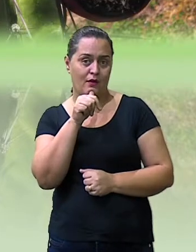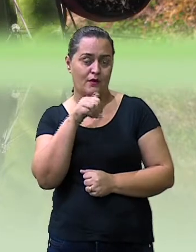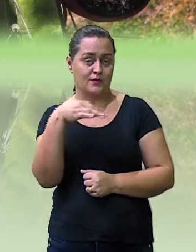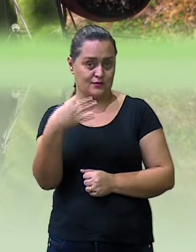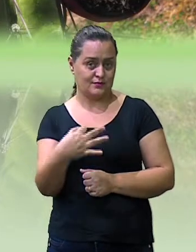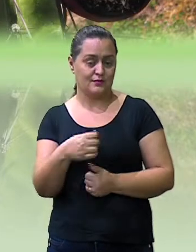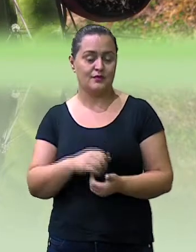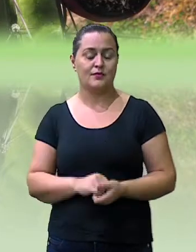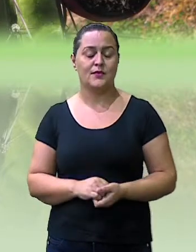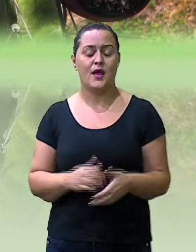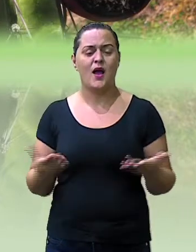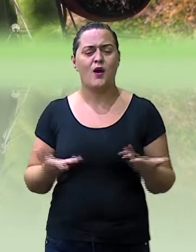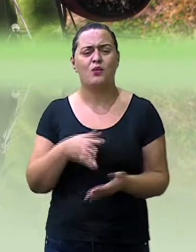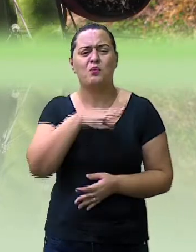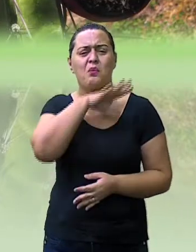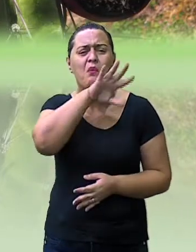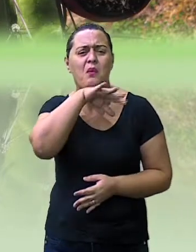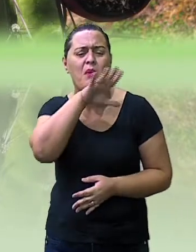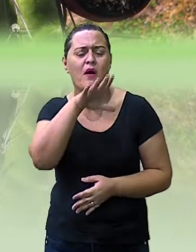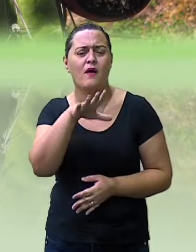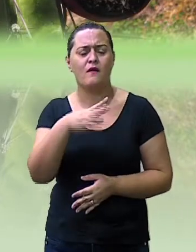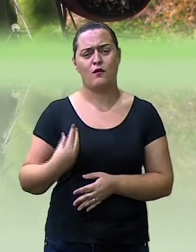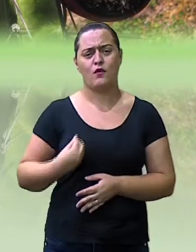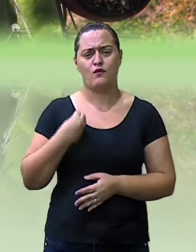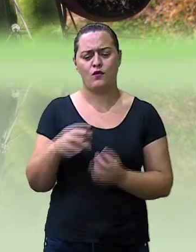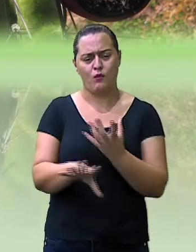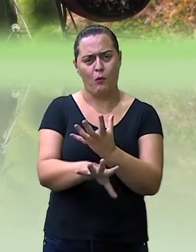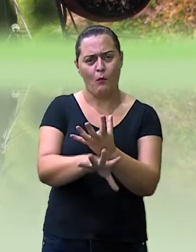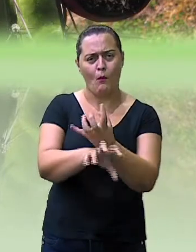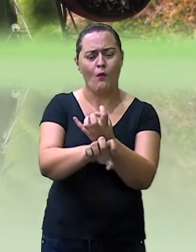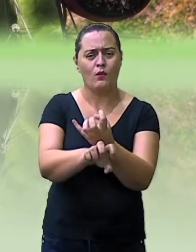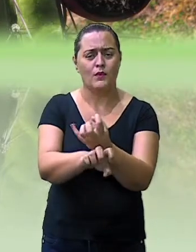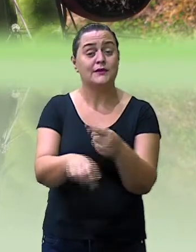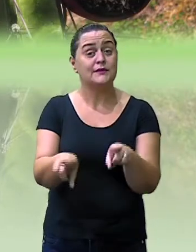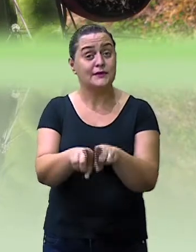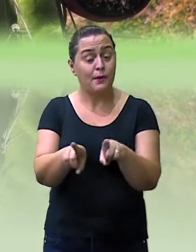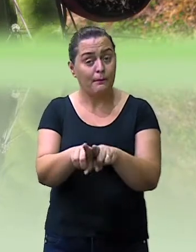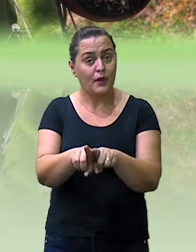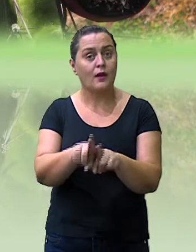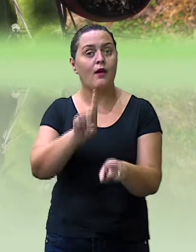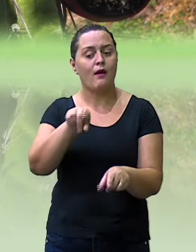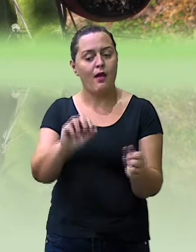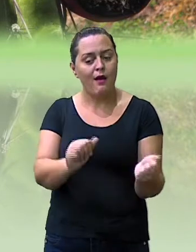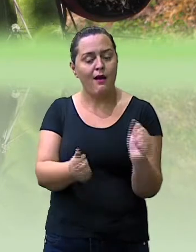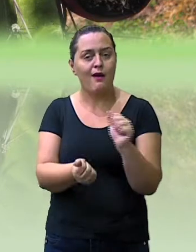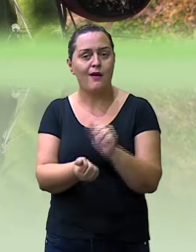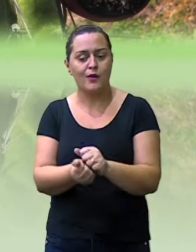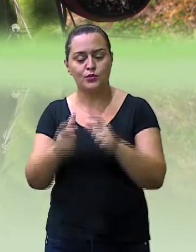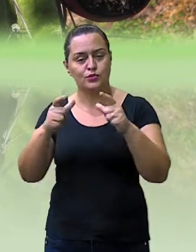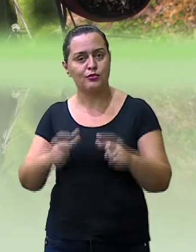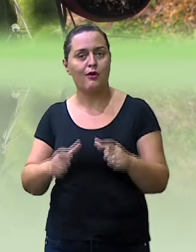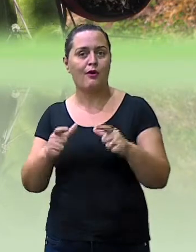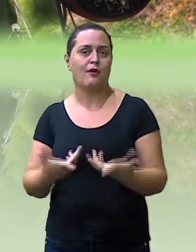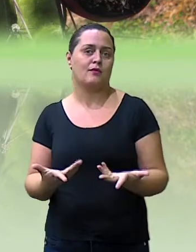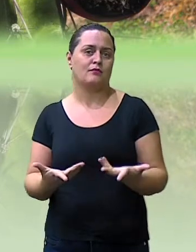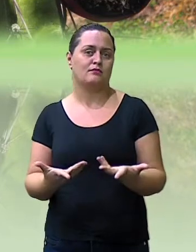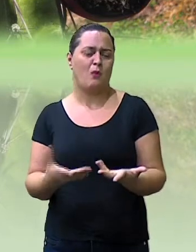animais que vivem na Caatinga também estão adaptados ao ambiente quente e